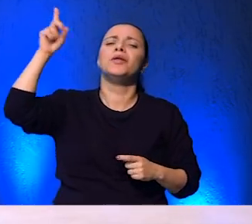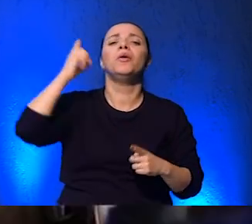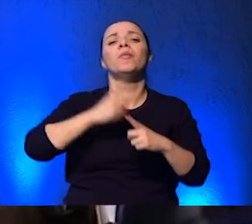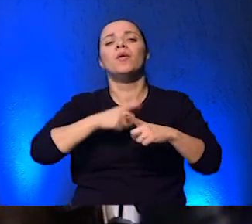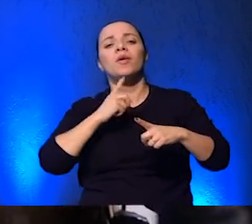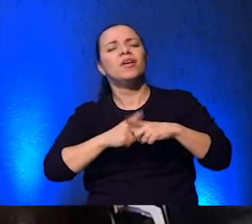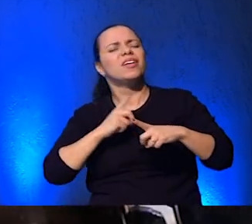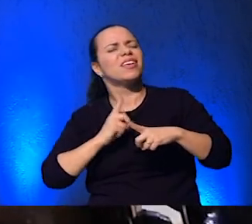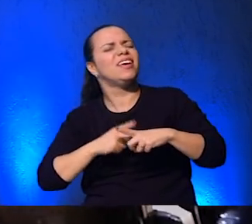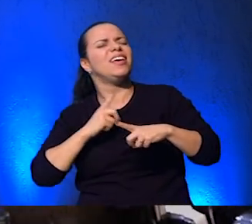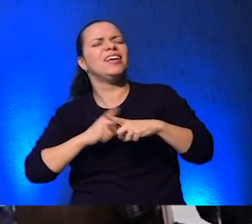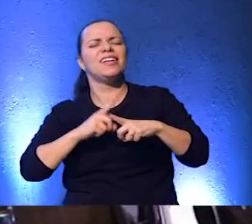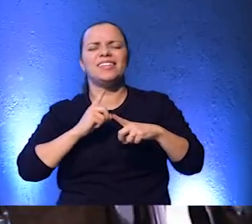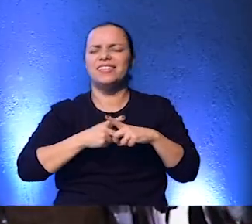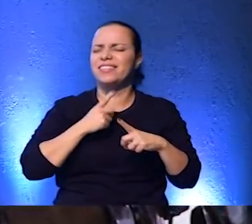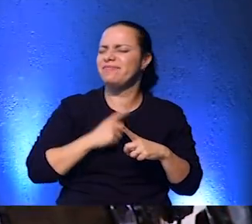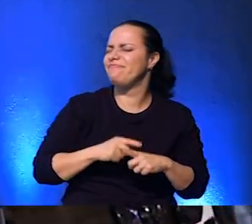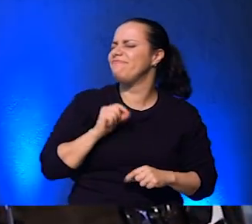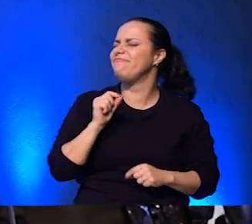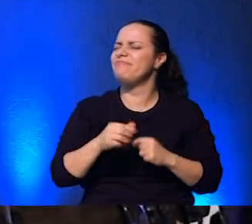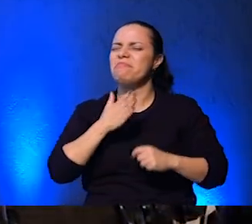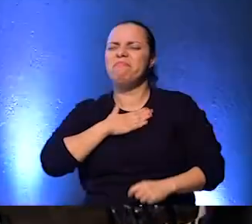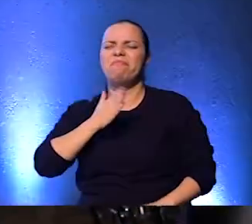mim por eu